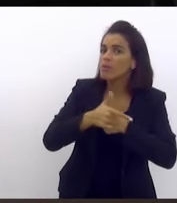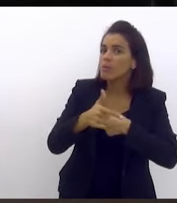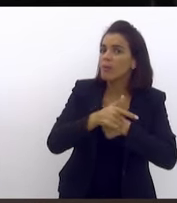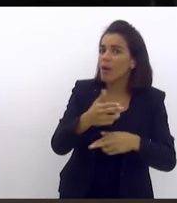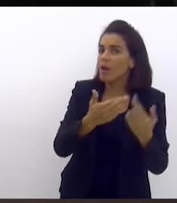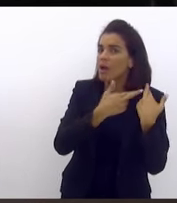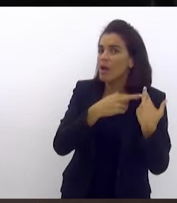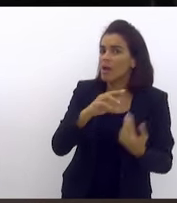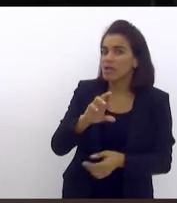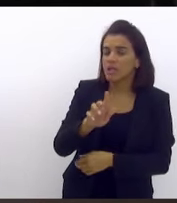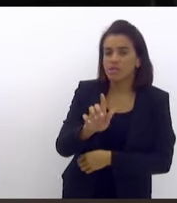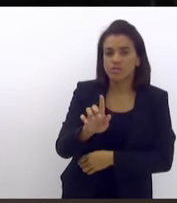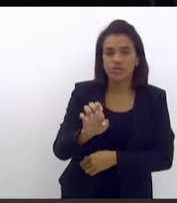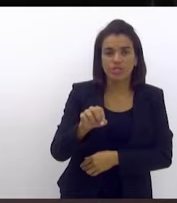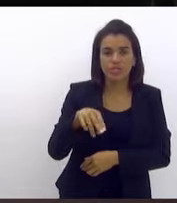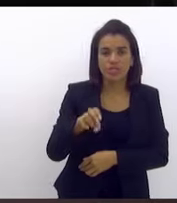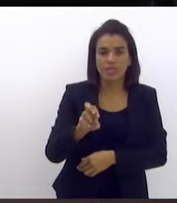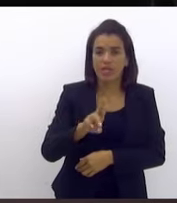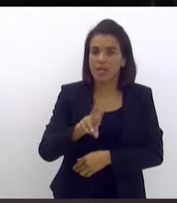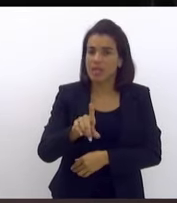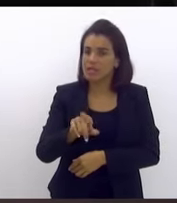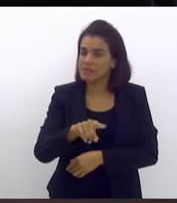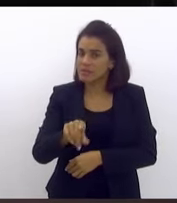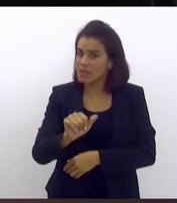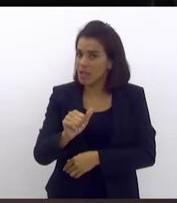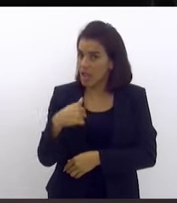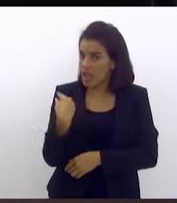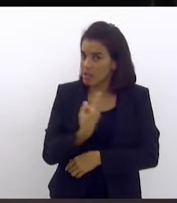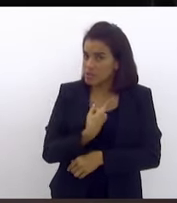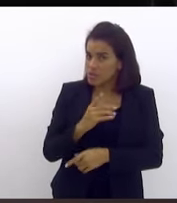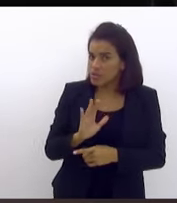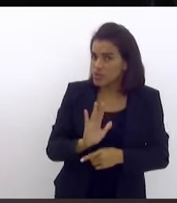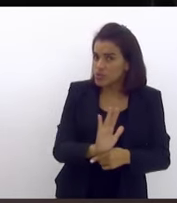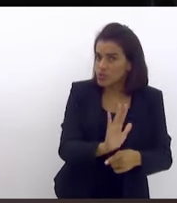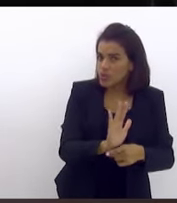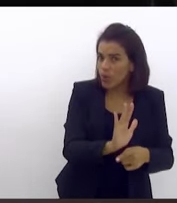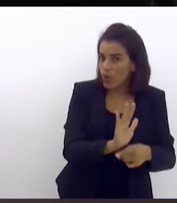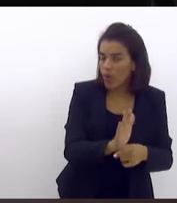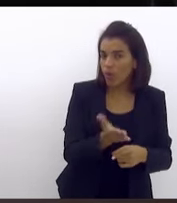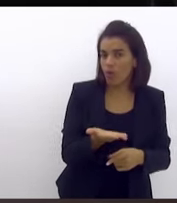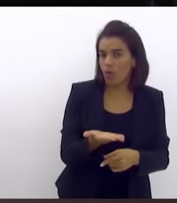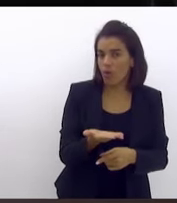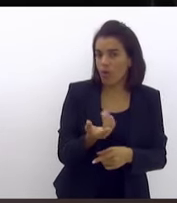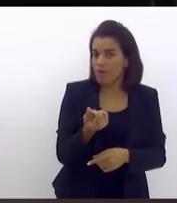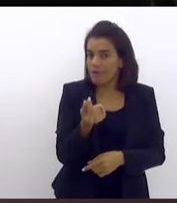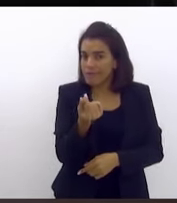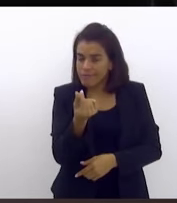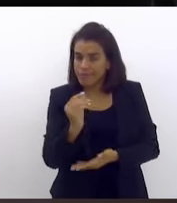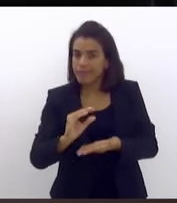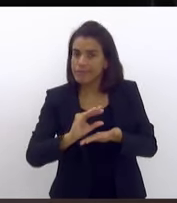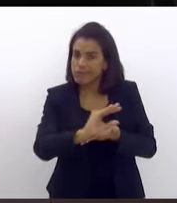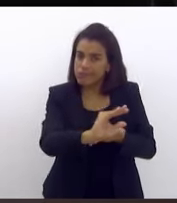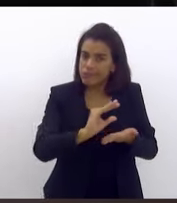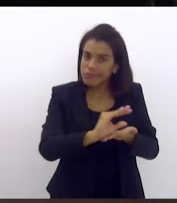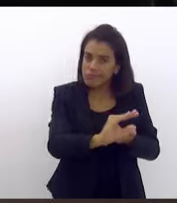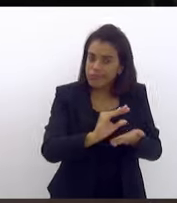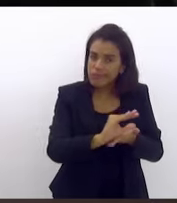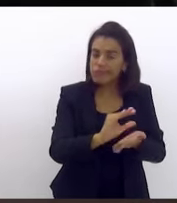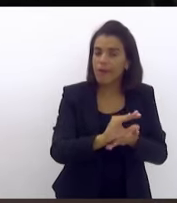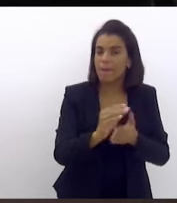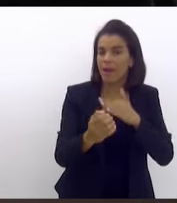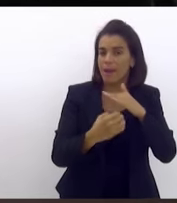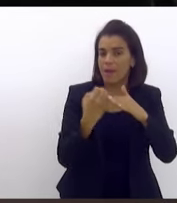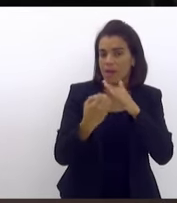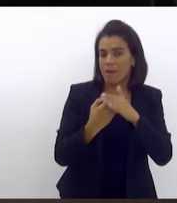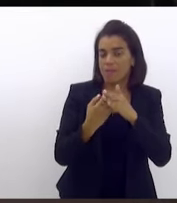o papel que nós temos aqui na Alerj foi importante. Nós ajudamos a Genersa, viabilizando recursos, deputado Luiz Paulo deve lembrar, para que a Genersa possa fazer